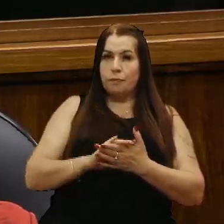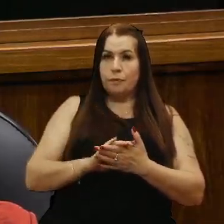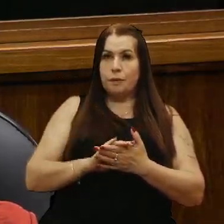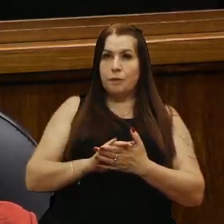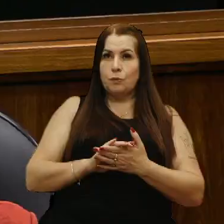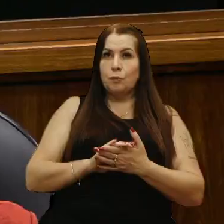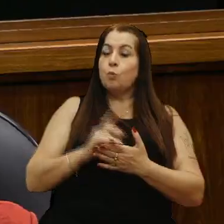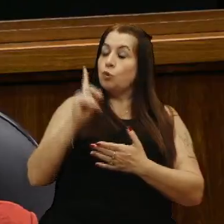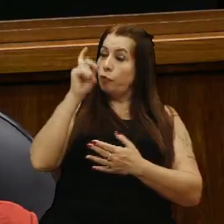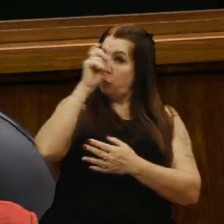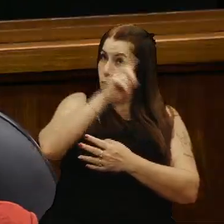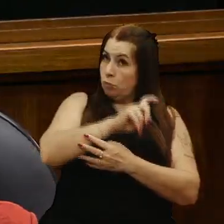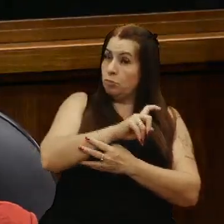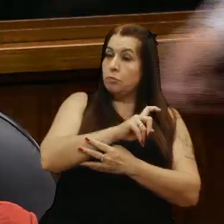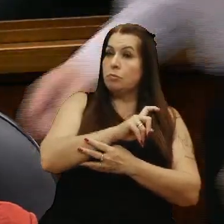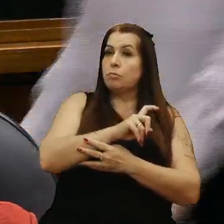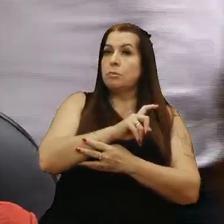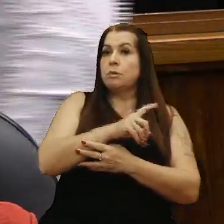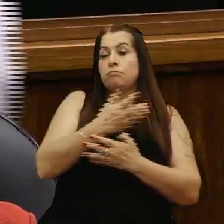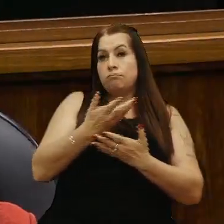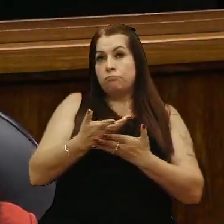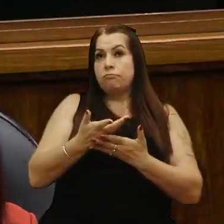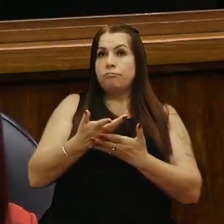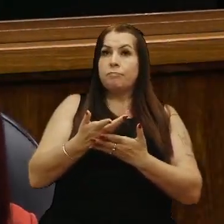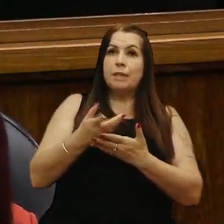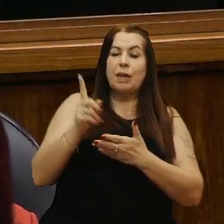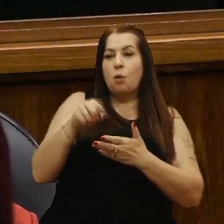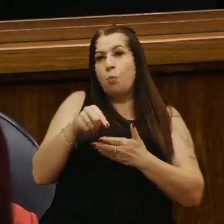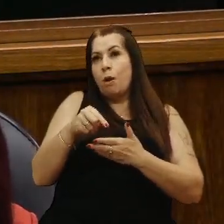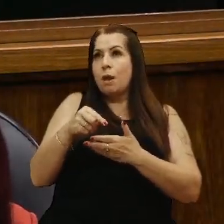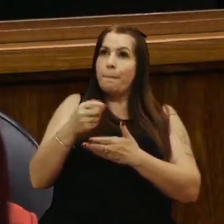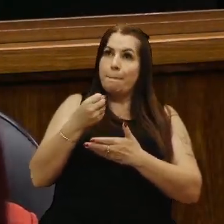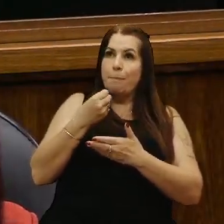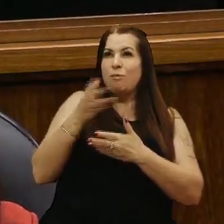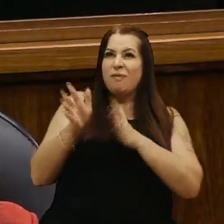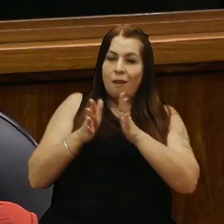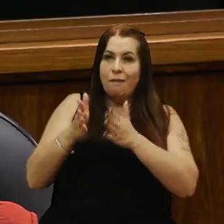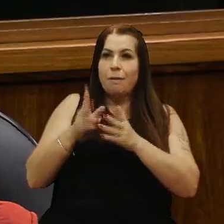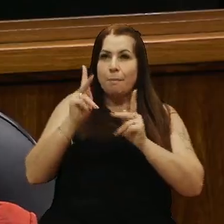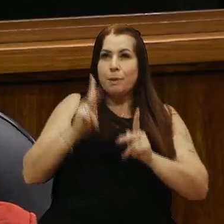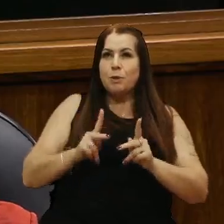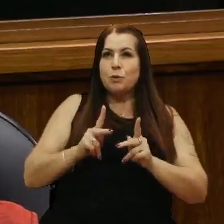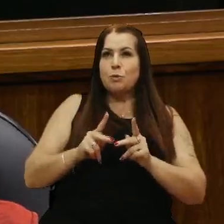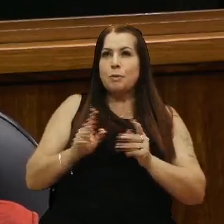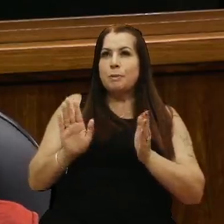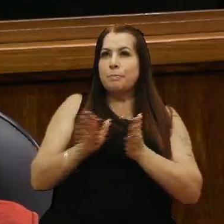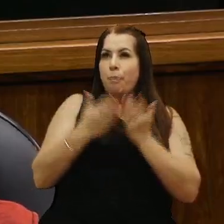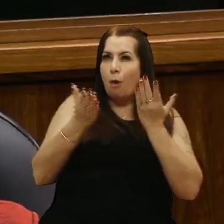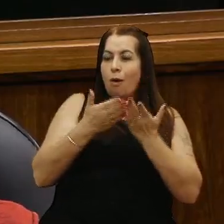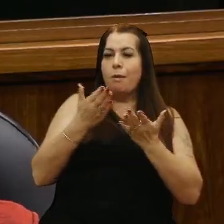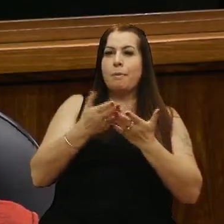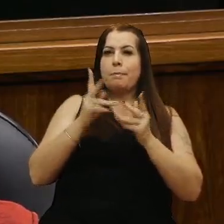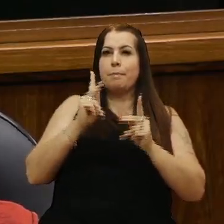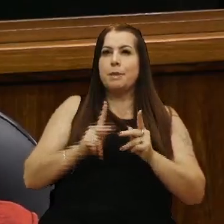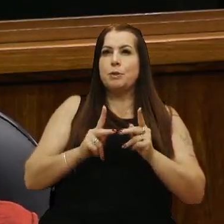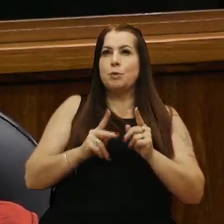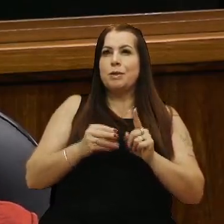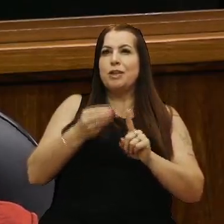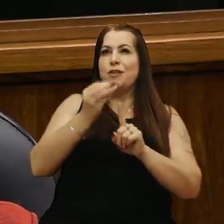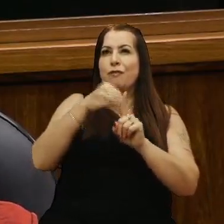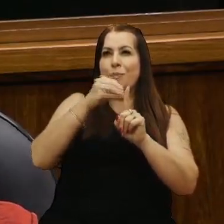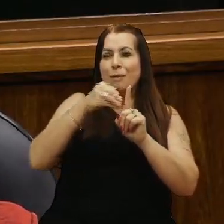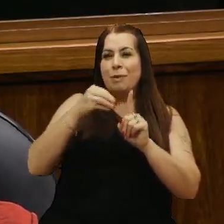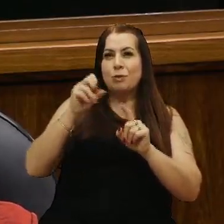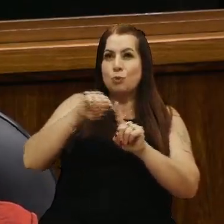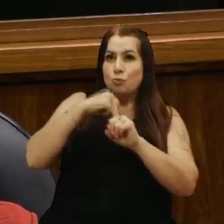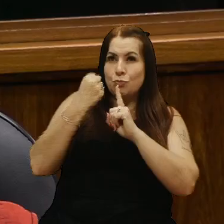que dificulta, o que praticamente inviabiliza que pessoas de baixa renda, que pessoas em vulnerabilidade